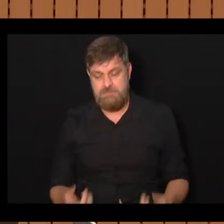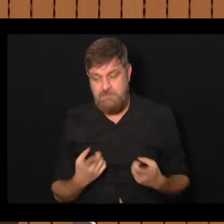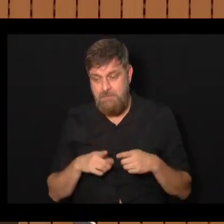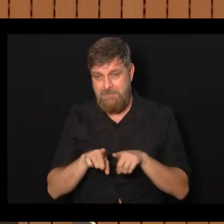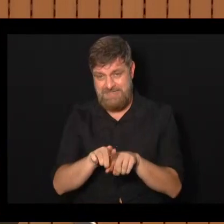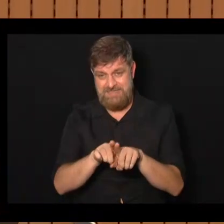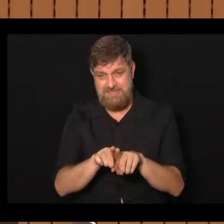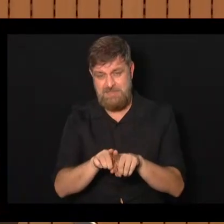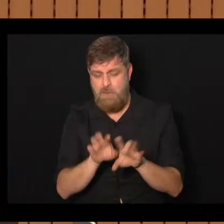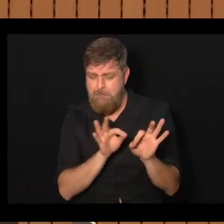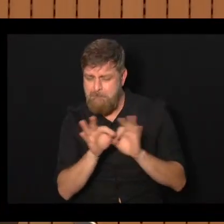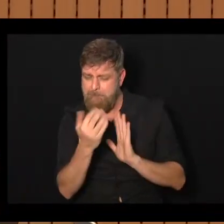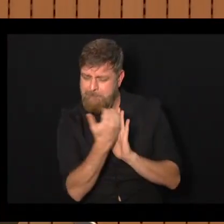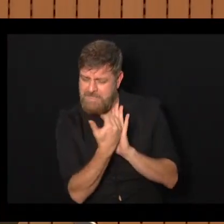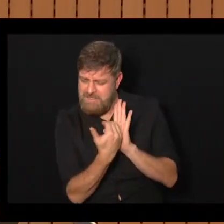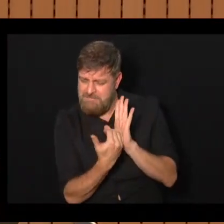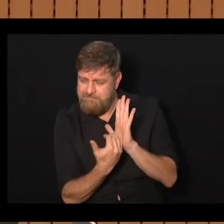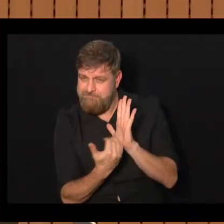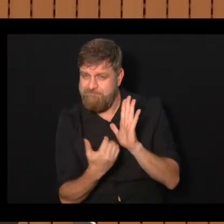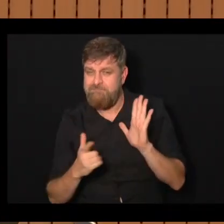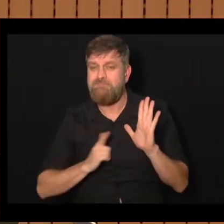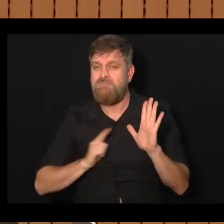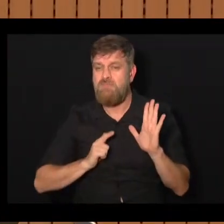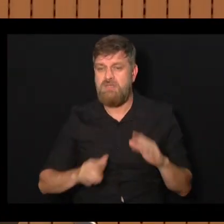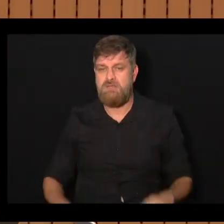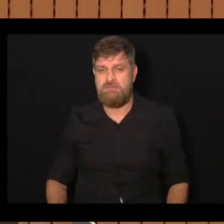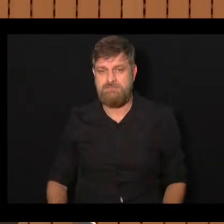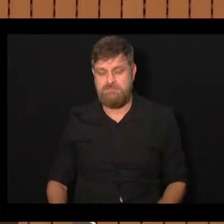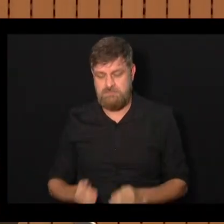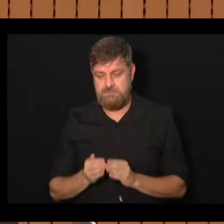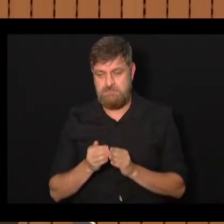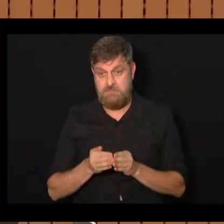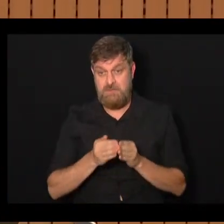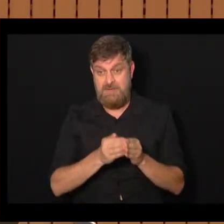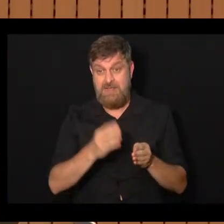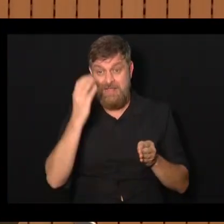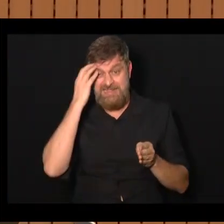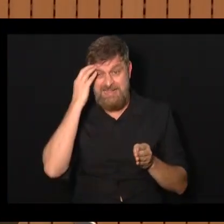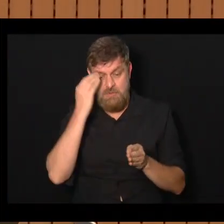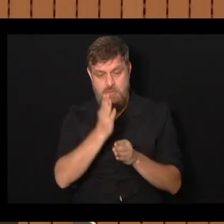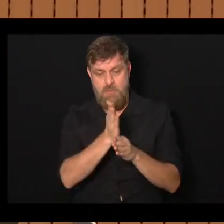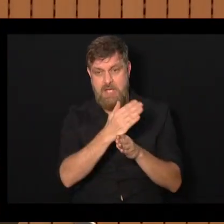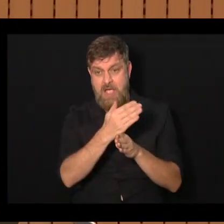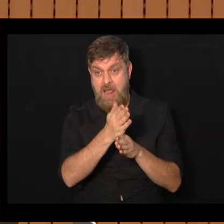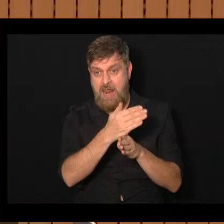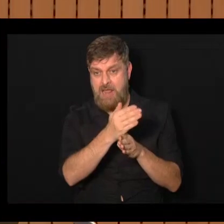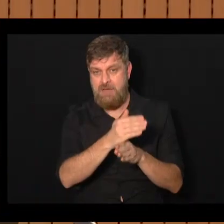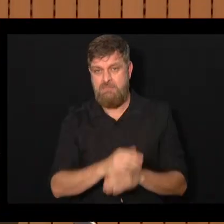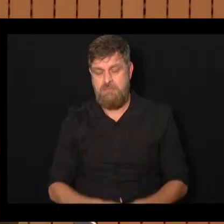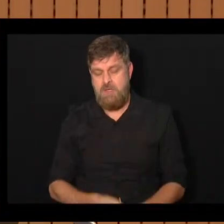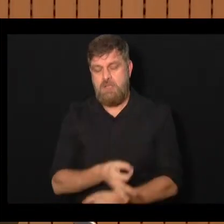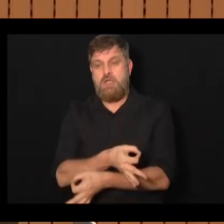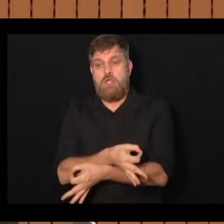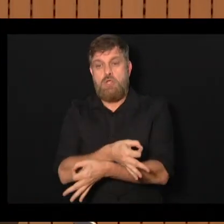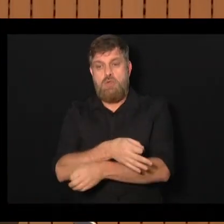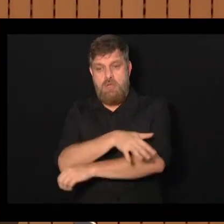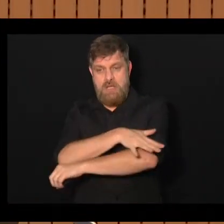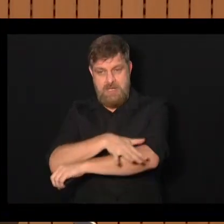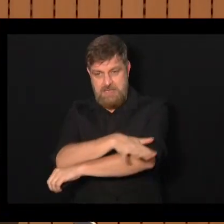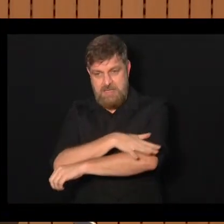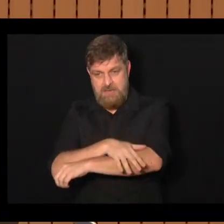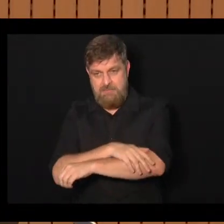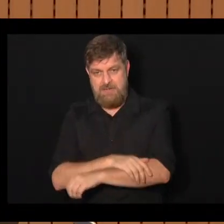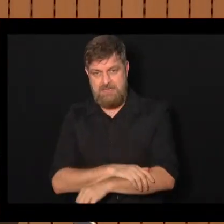parceiros planejaram uma programação que inclui vela na Lagoa do Taquaral, yoga na praça, passeio de carrinho de